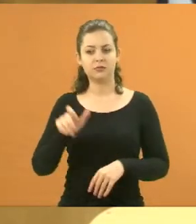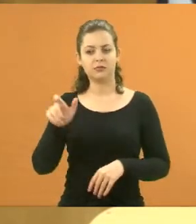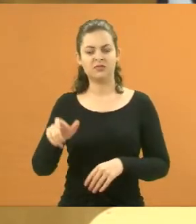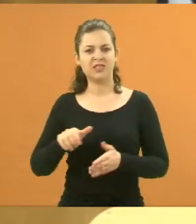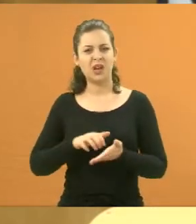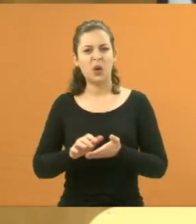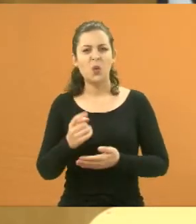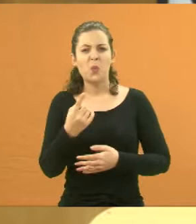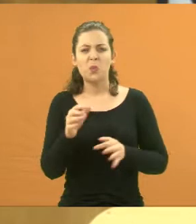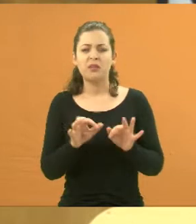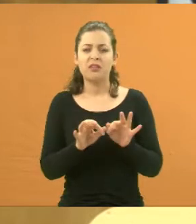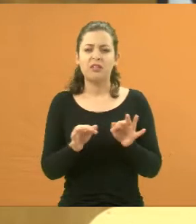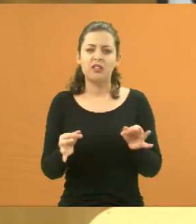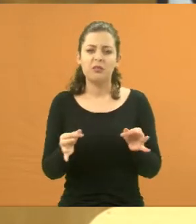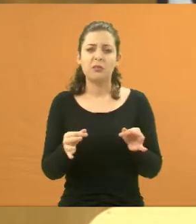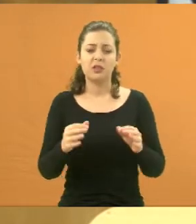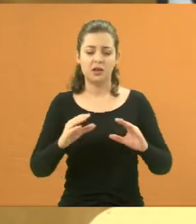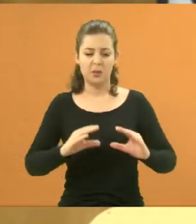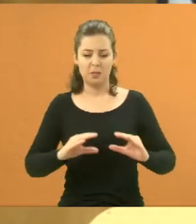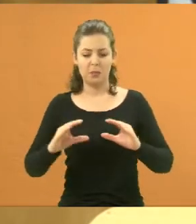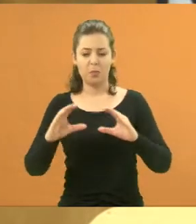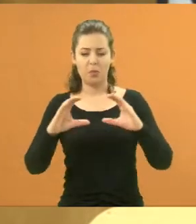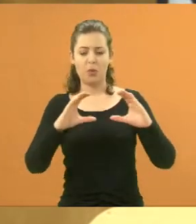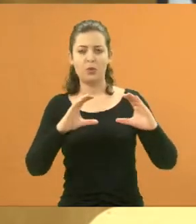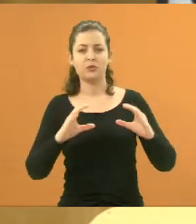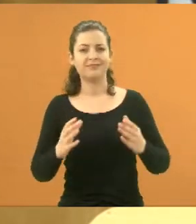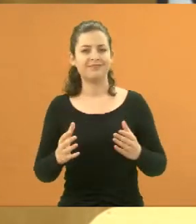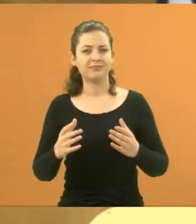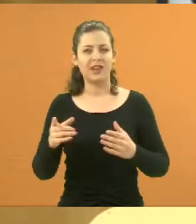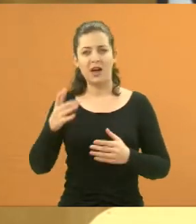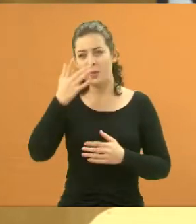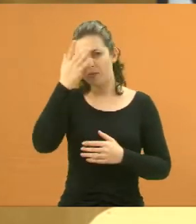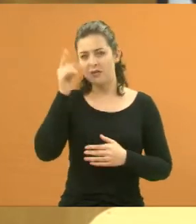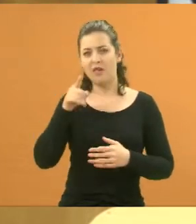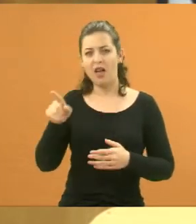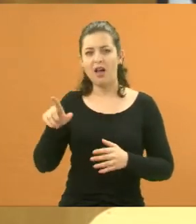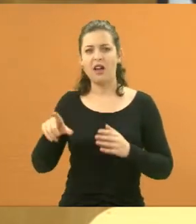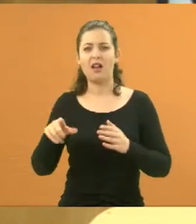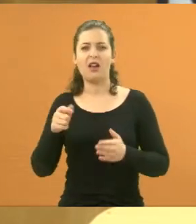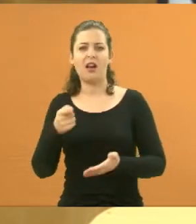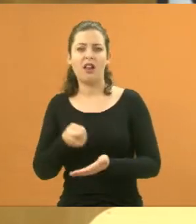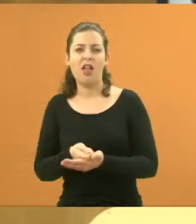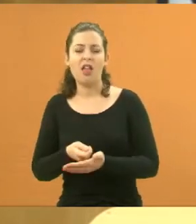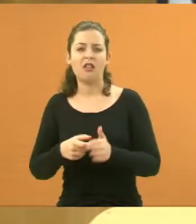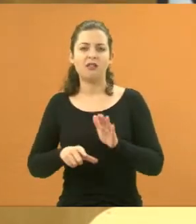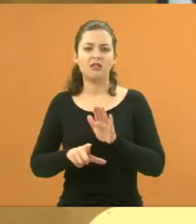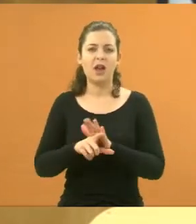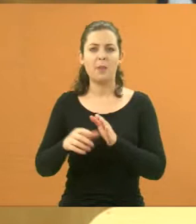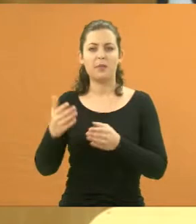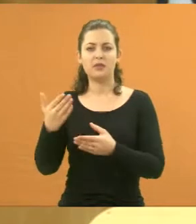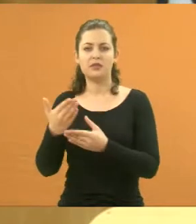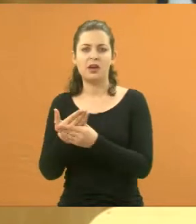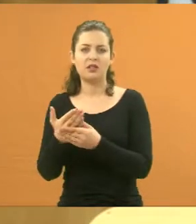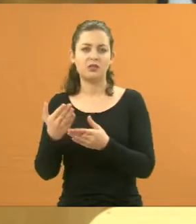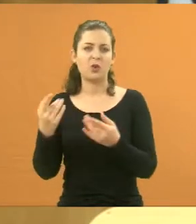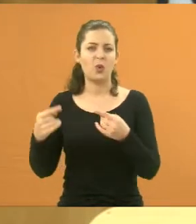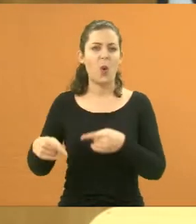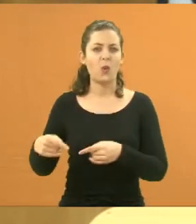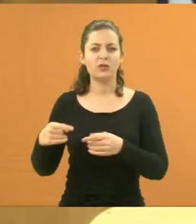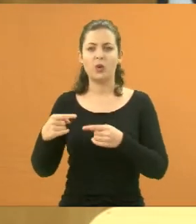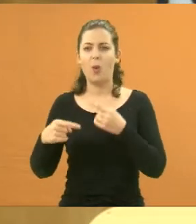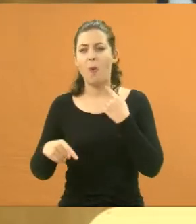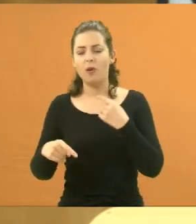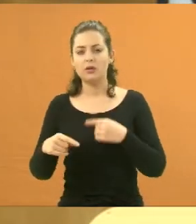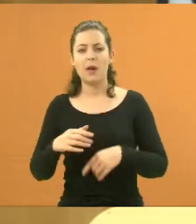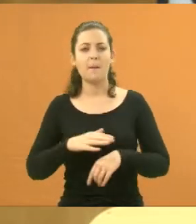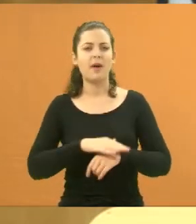ali por causa de uma coisinha tão pequena. E isso virou, a pessoa recorre, vai indo, vira uma bola de neve. Por isso esse montante aqui de mais de